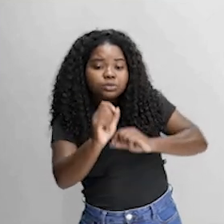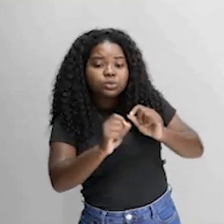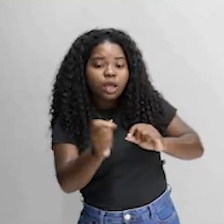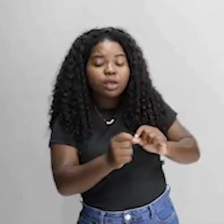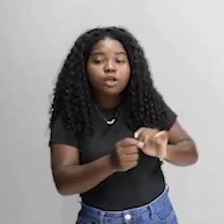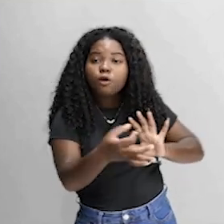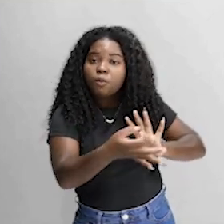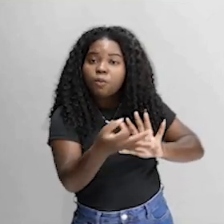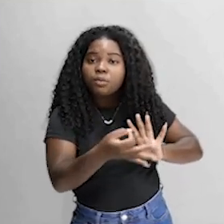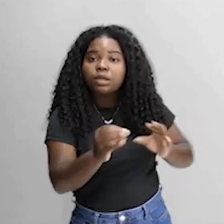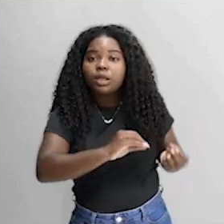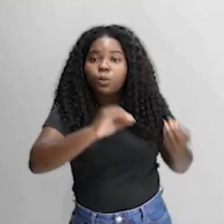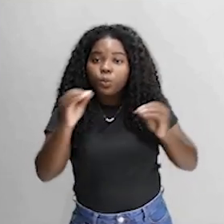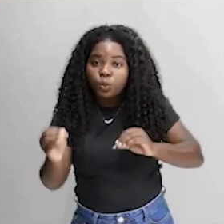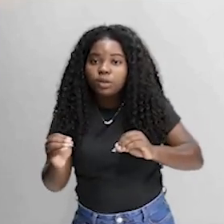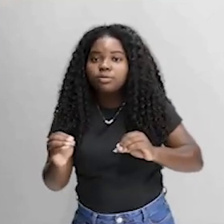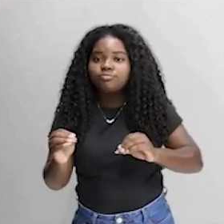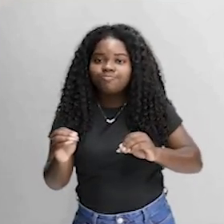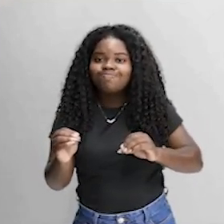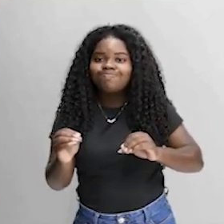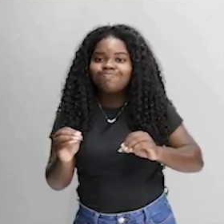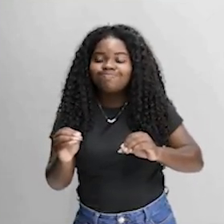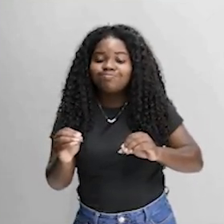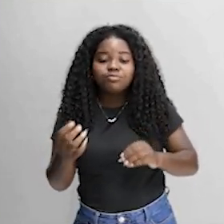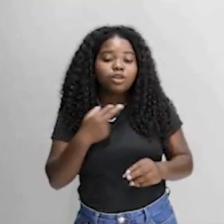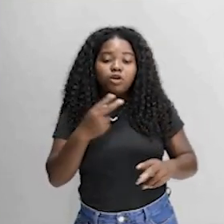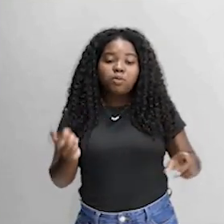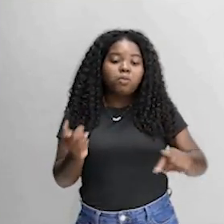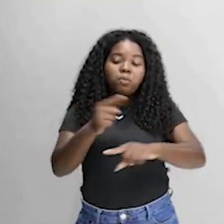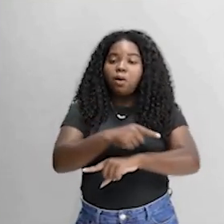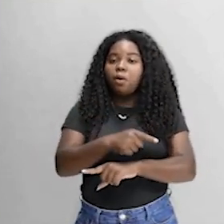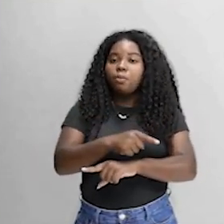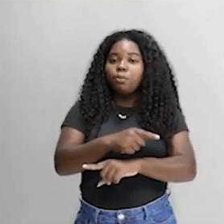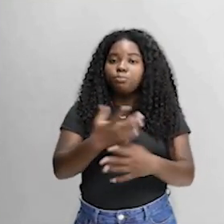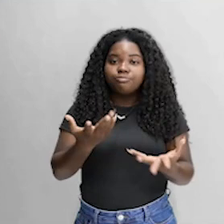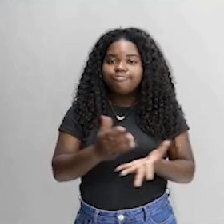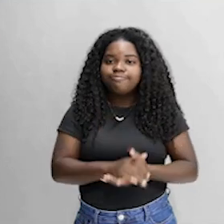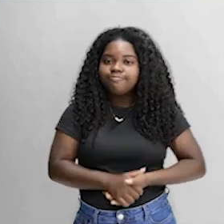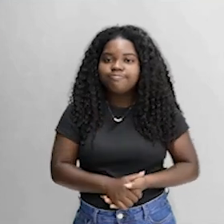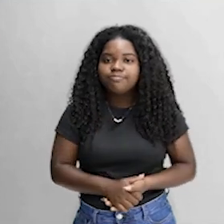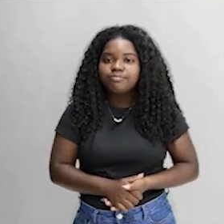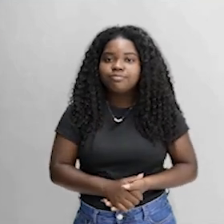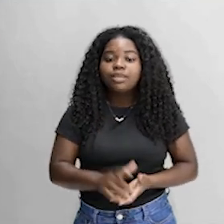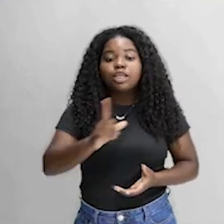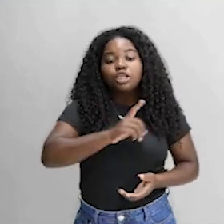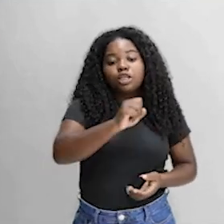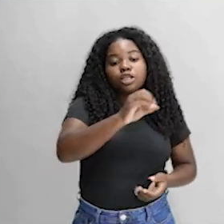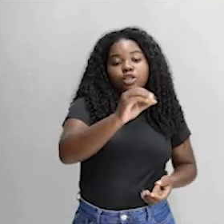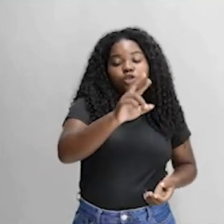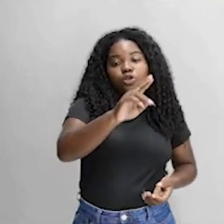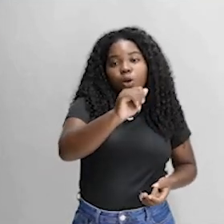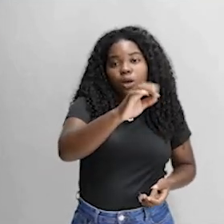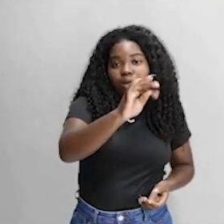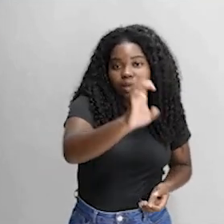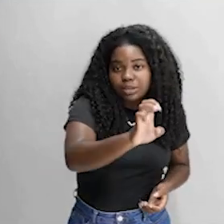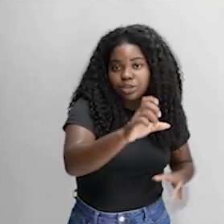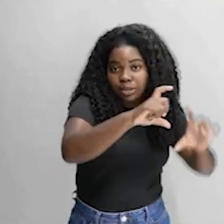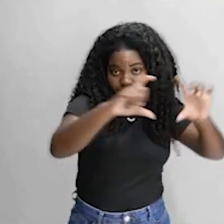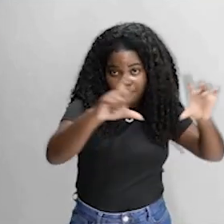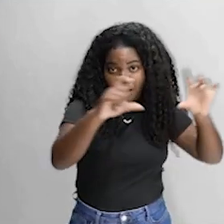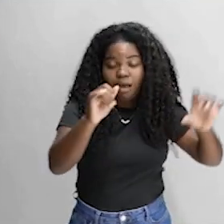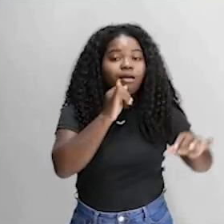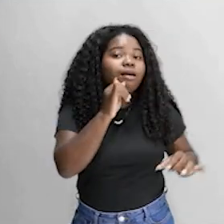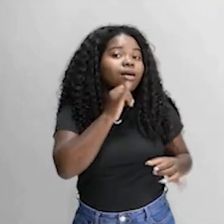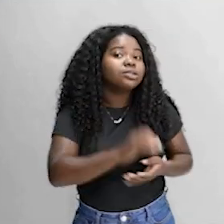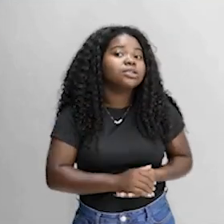argumentei. Eu não posso fazer o contrário. Olha só, eu tenho Sócrates mortal, mortal